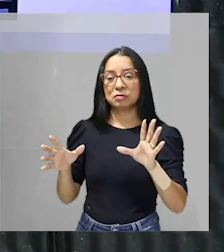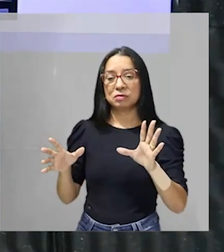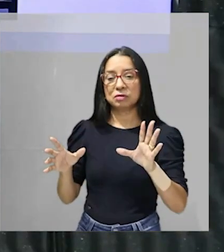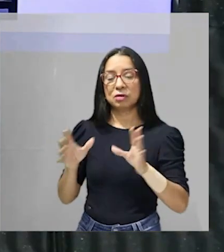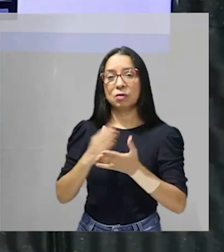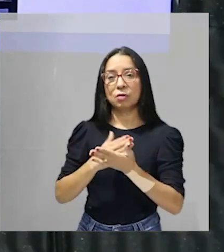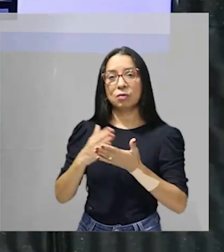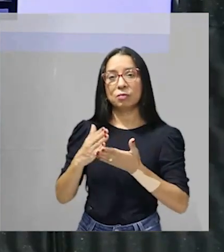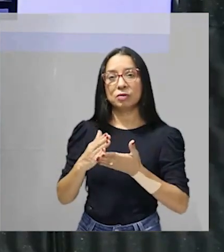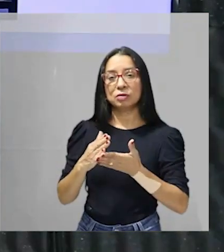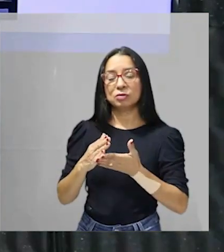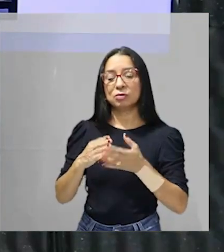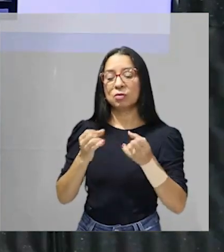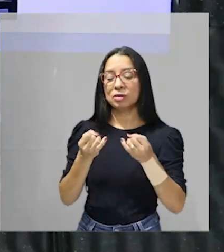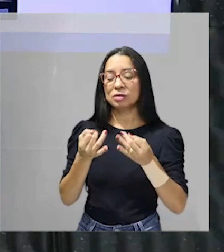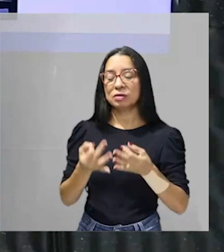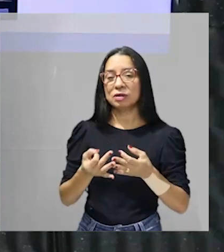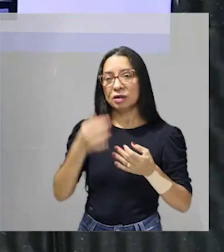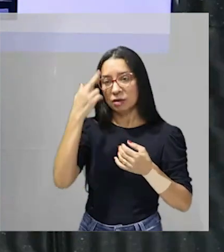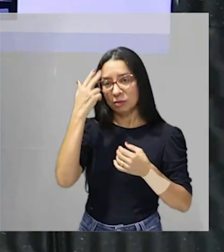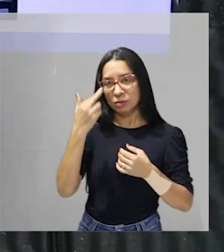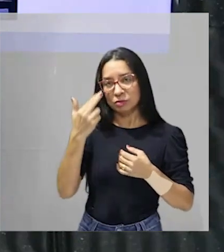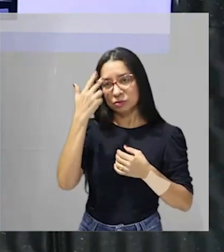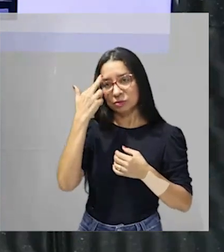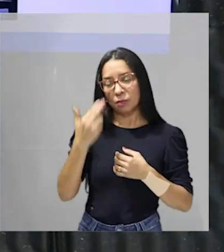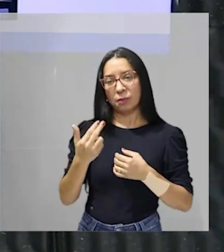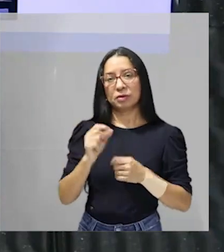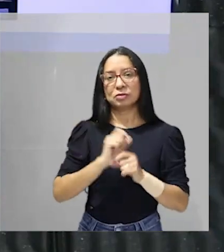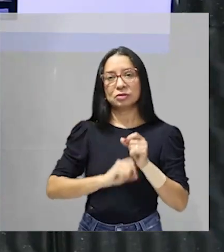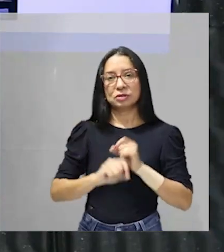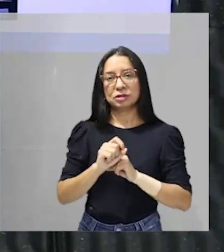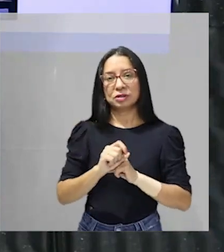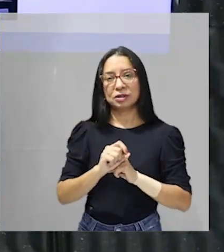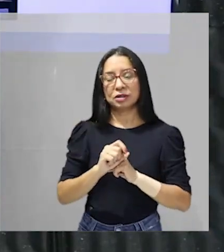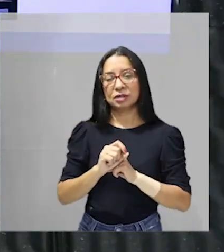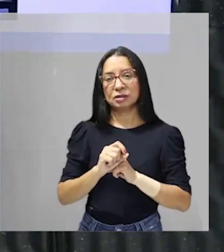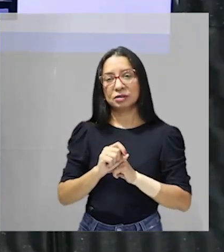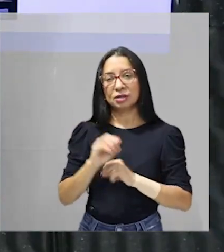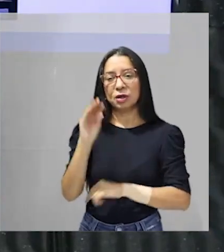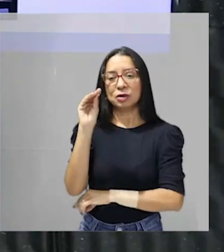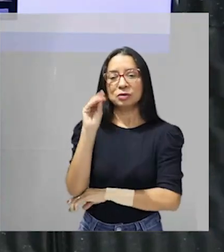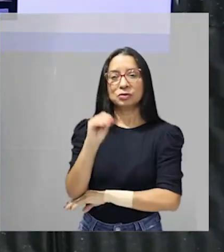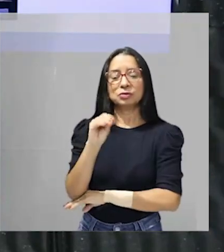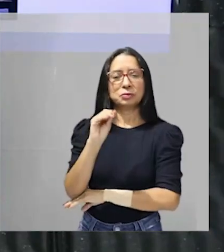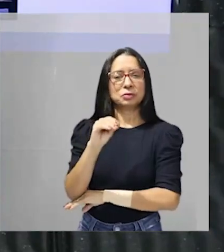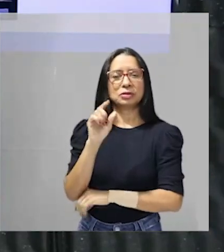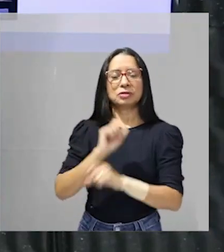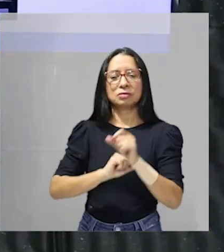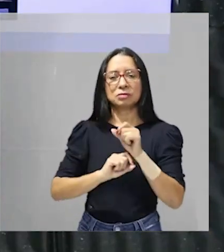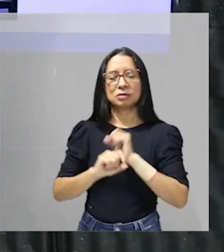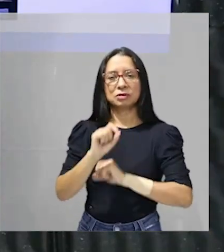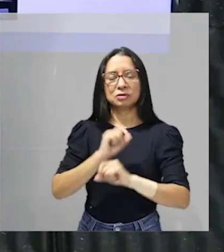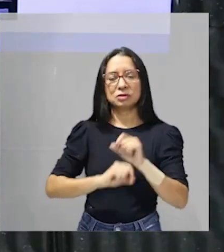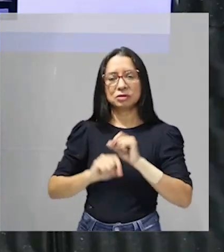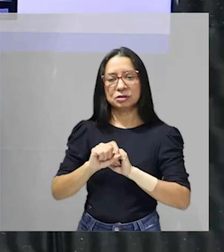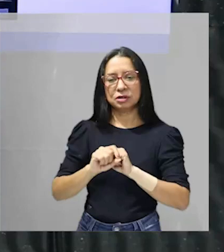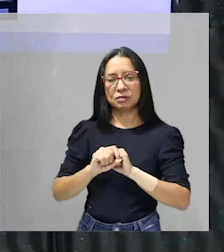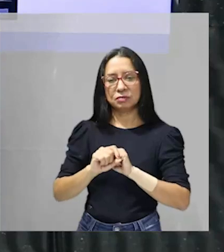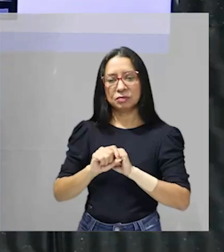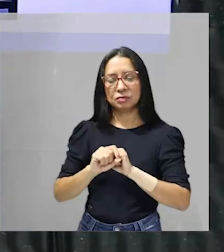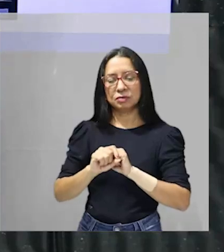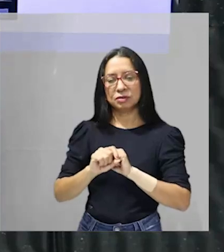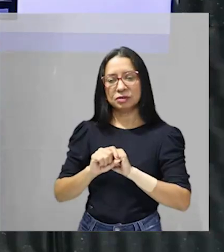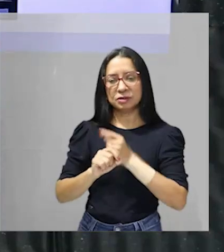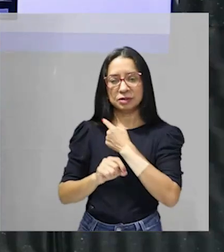ele começou a contar uma história para o seu filho inventou uma história de um dinossauros que estavam atacando o filho dele